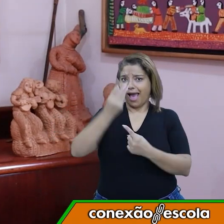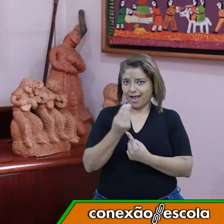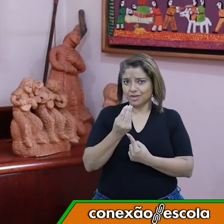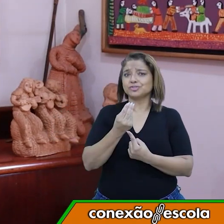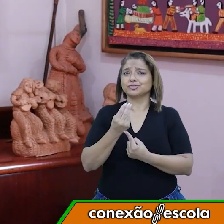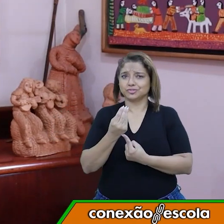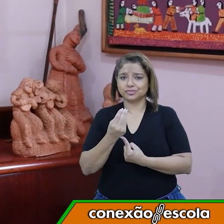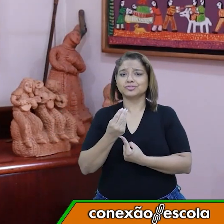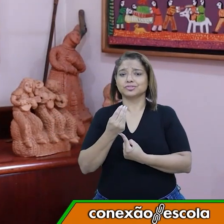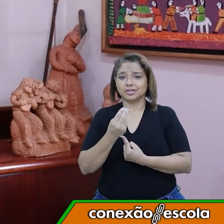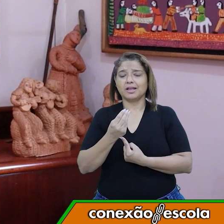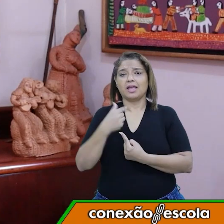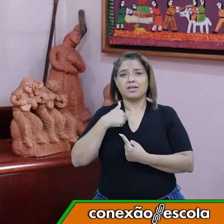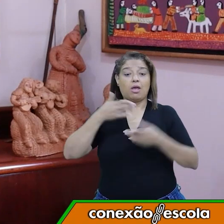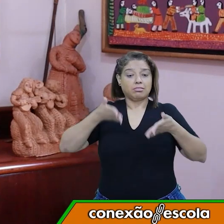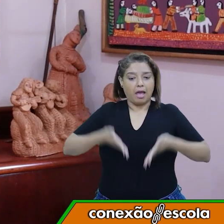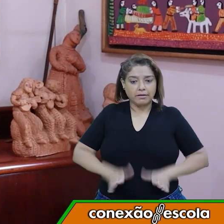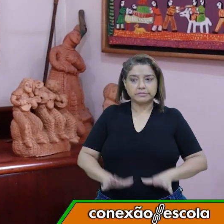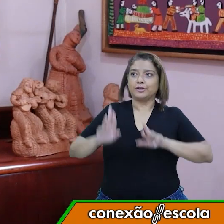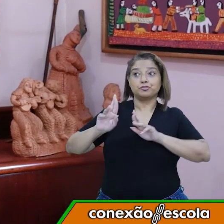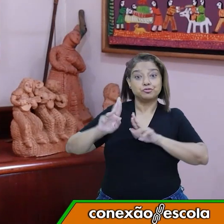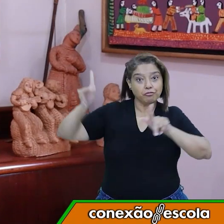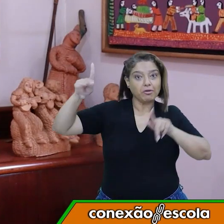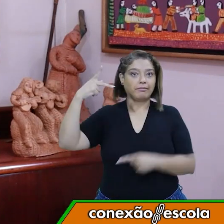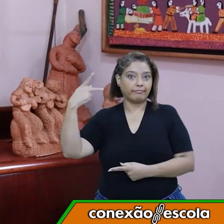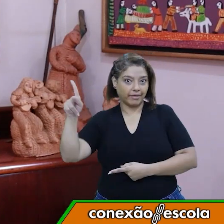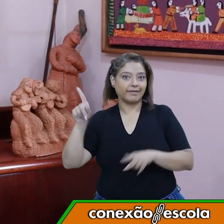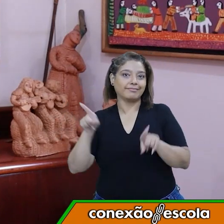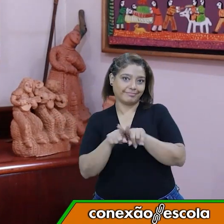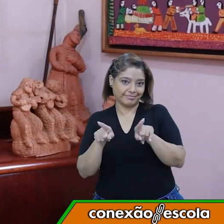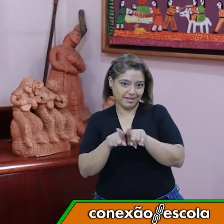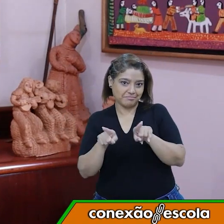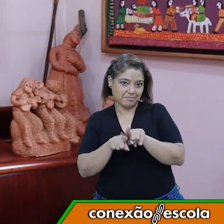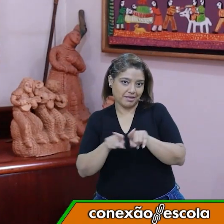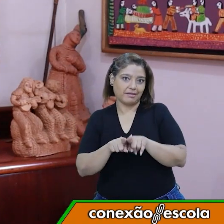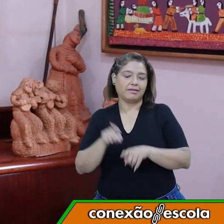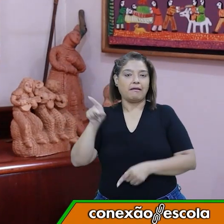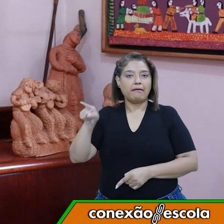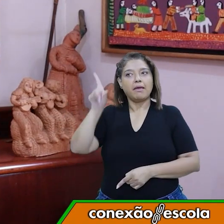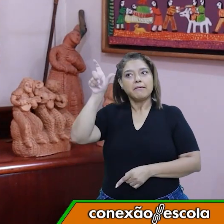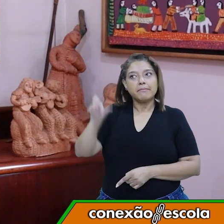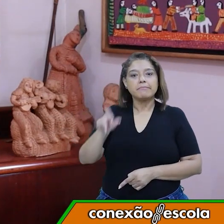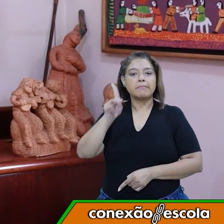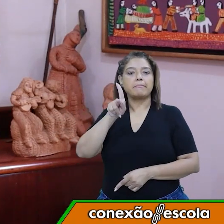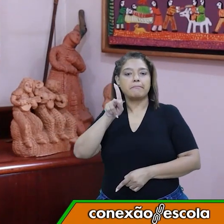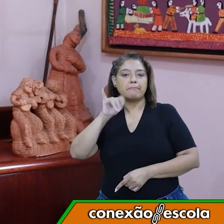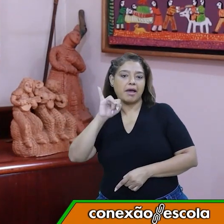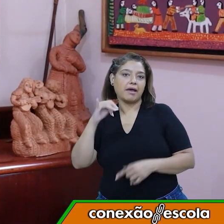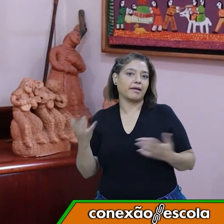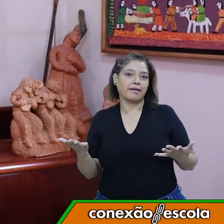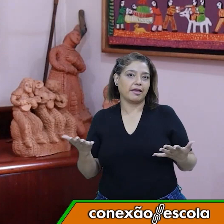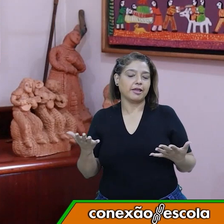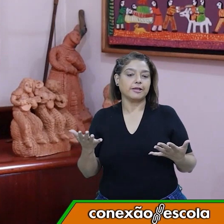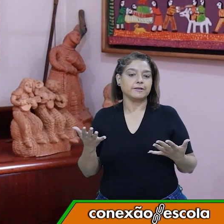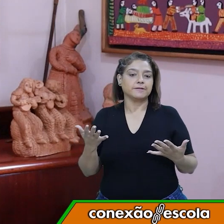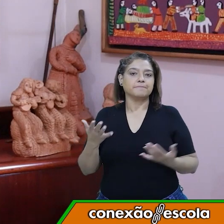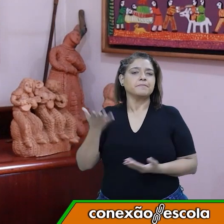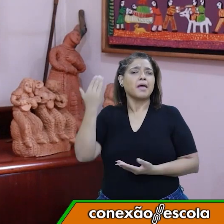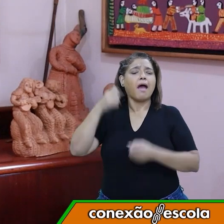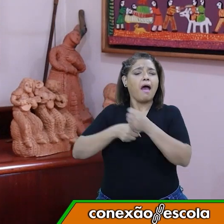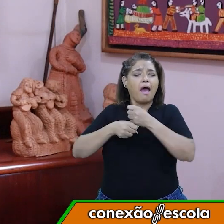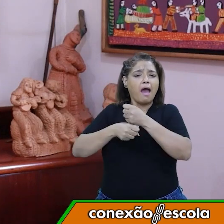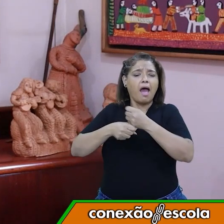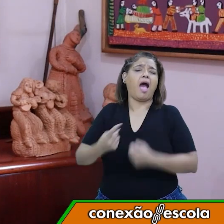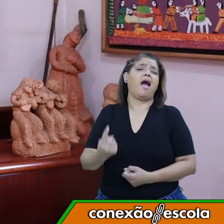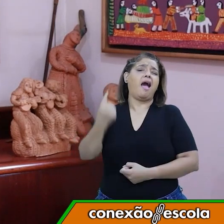totalmente diferente, é uma época totalmente diferente a dele, porque ele é, como